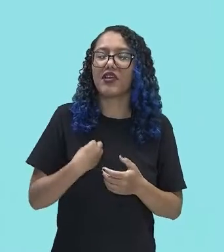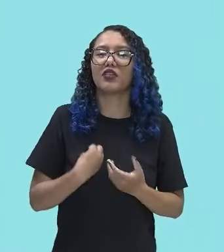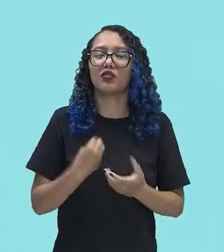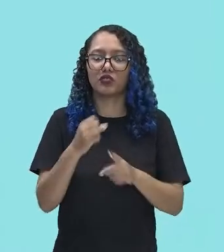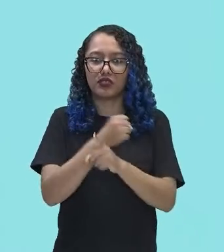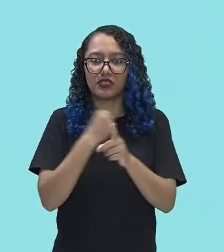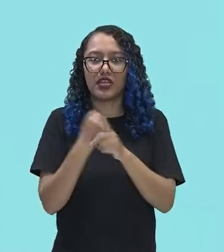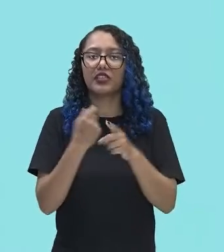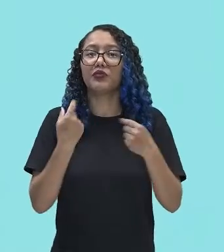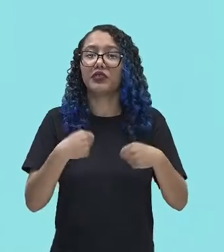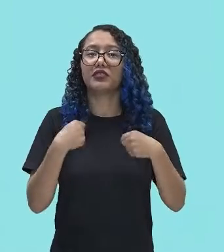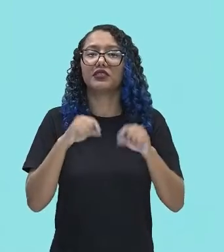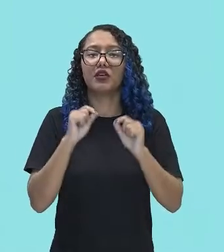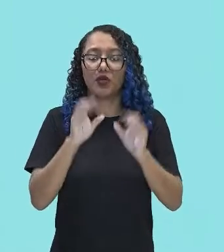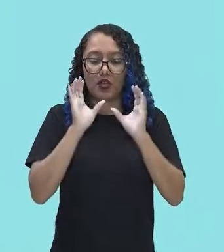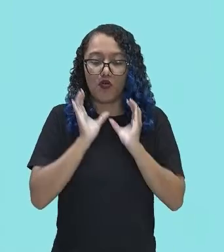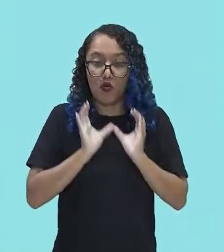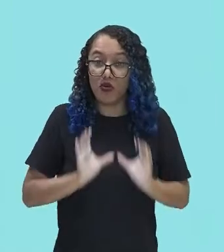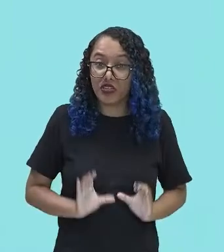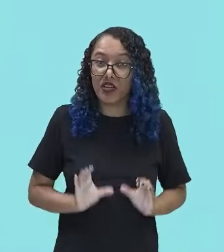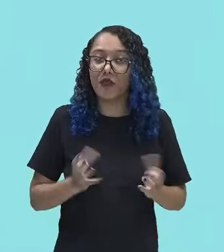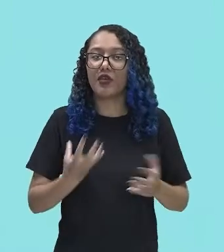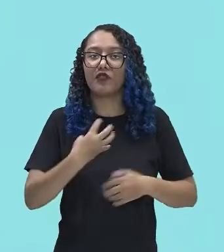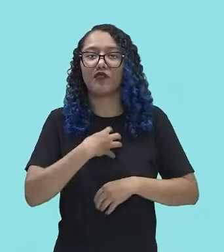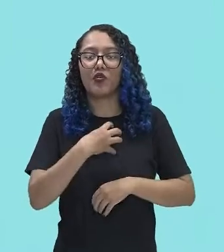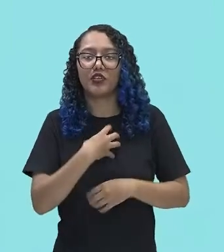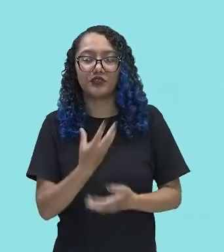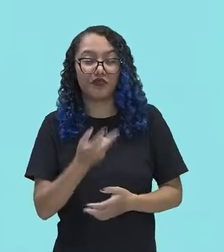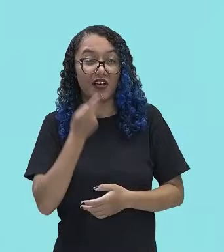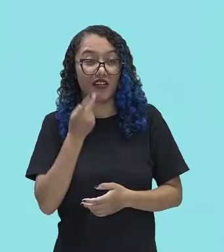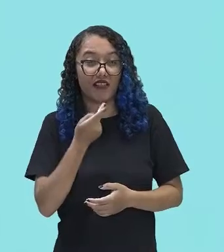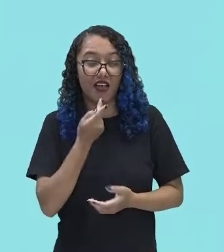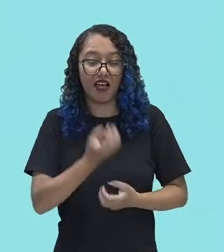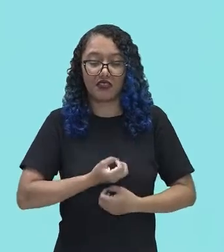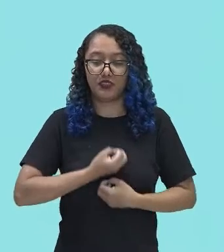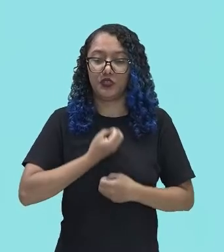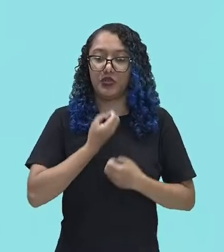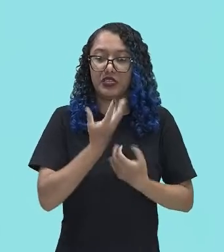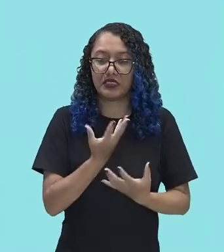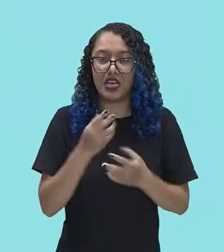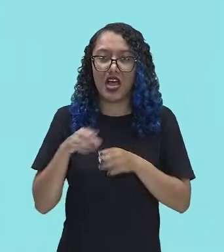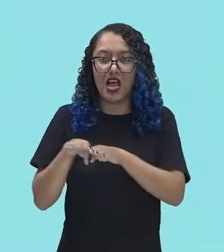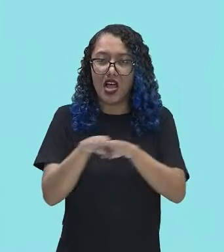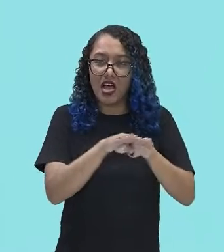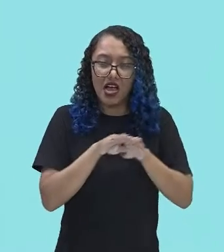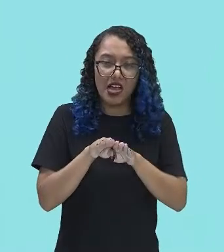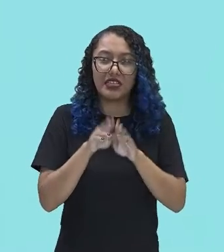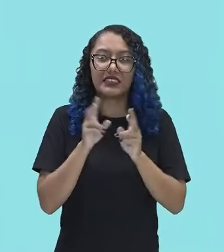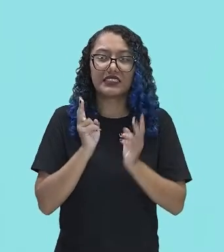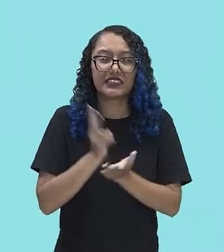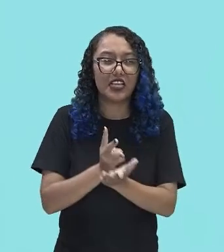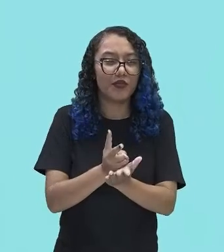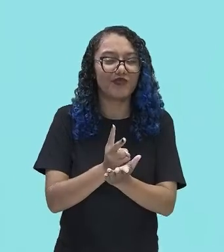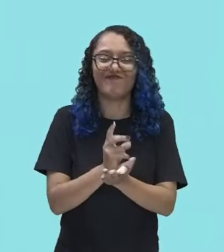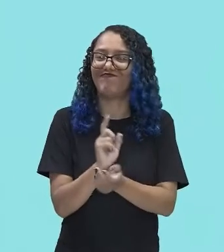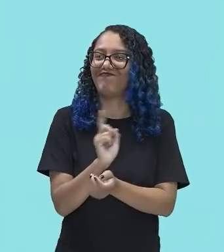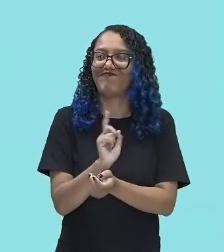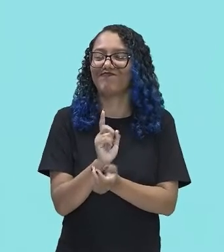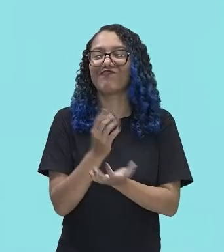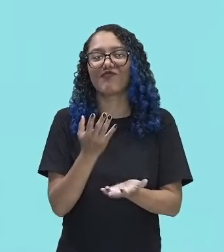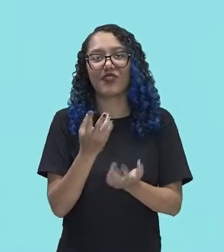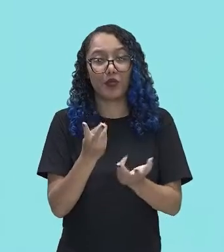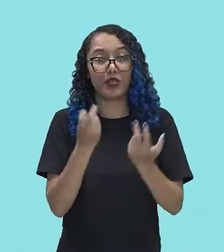esse comportamento, o jeito de falar, de se expressar, ele não é igual sempre. Como a gente acabou de verificar aí, olha, ela não estava com